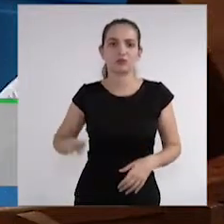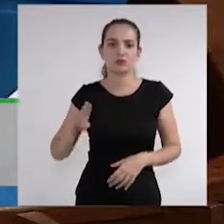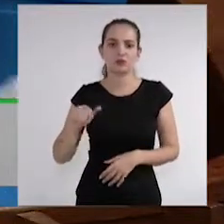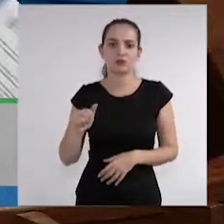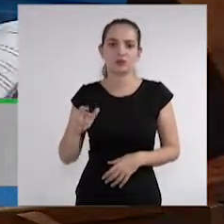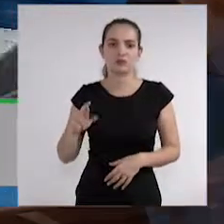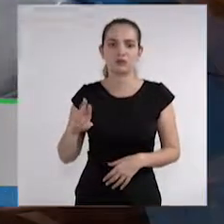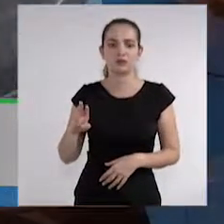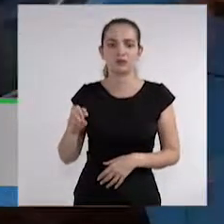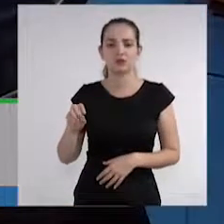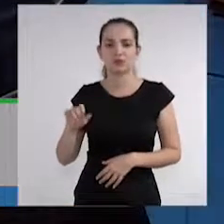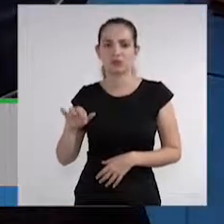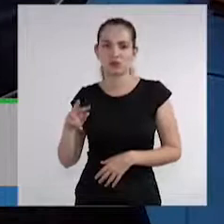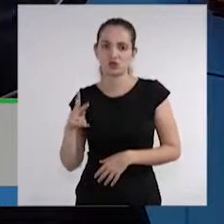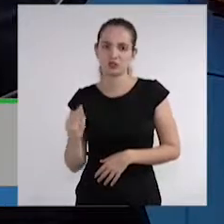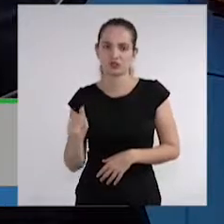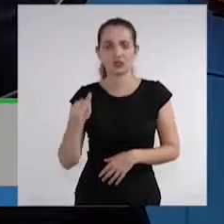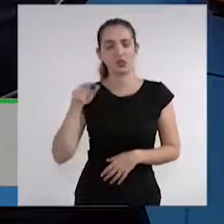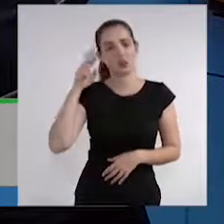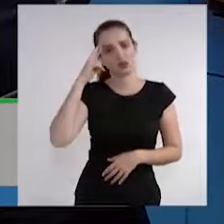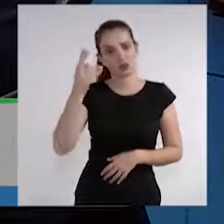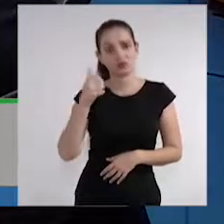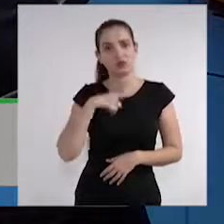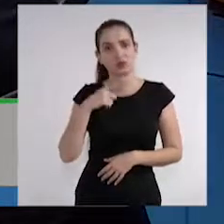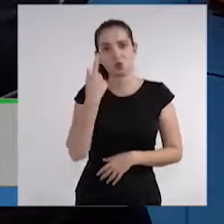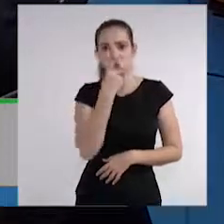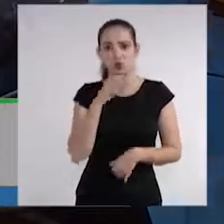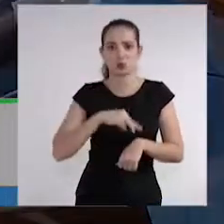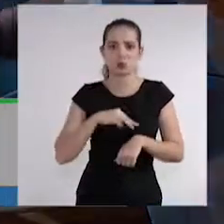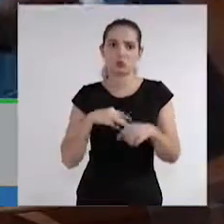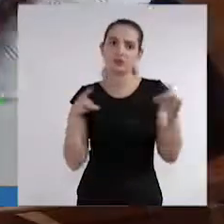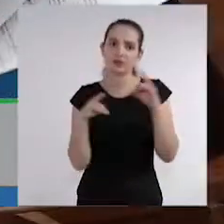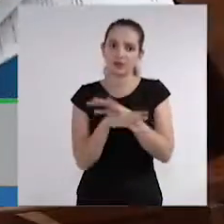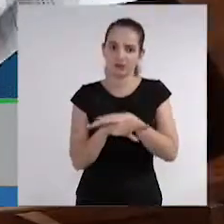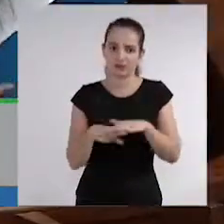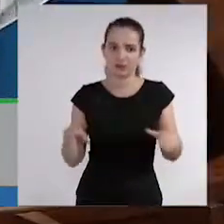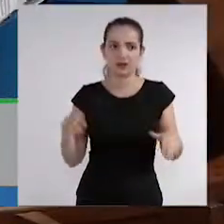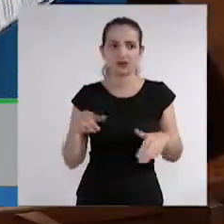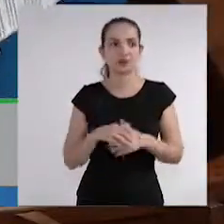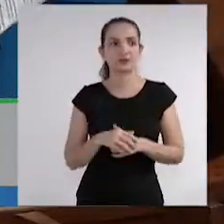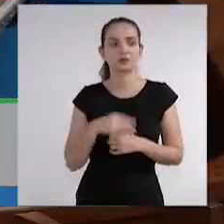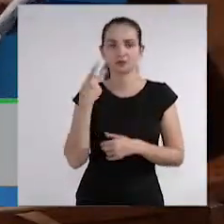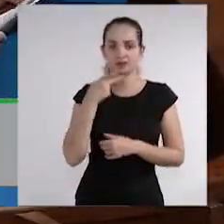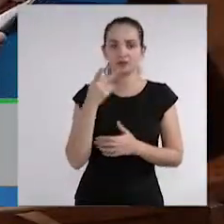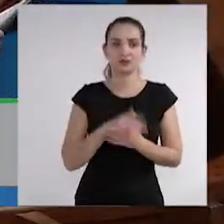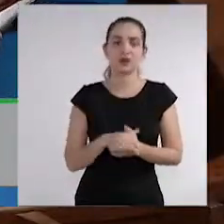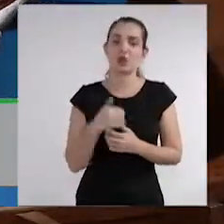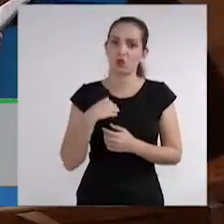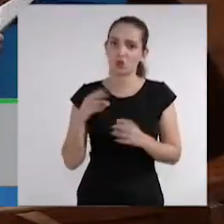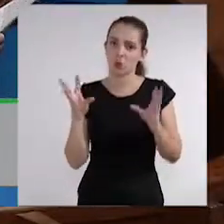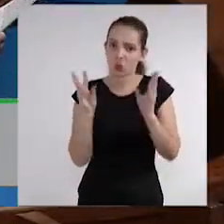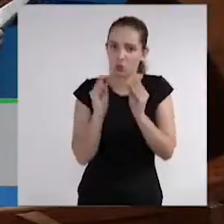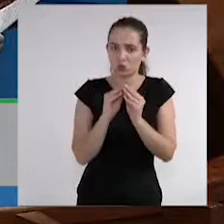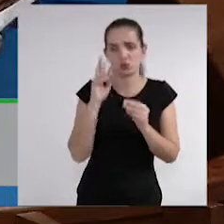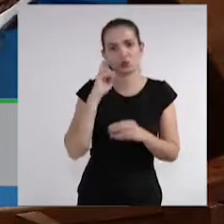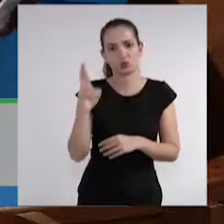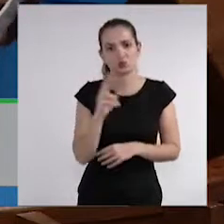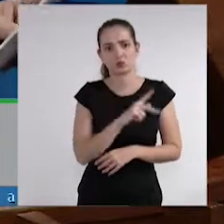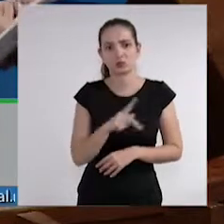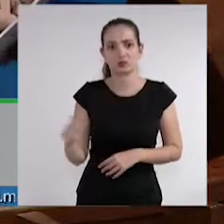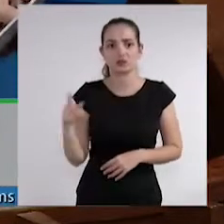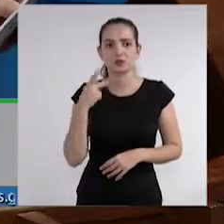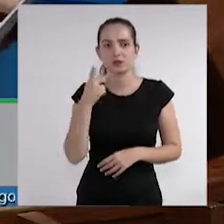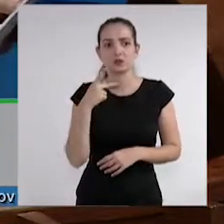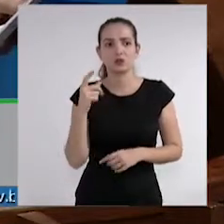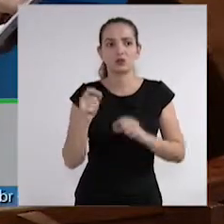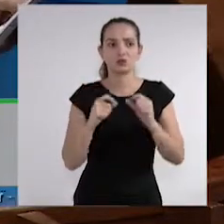Excelência disporá de 1 minuto para encerrar o seu pronunciamento. Eu finalizo, meu caro presidente, só citando aqui a decisão do Tribunal de